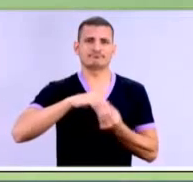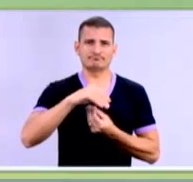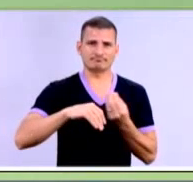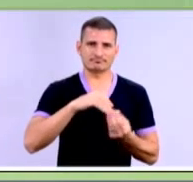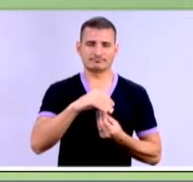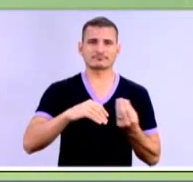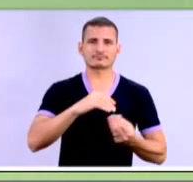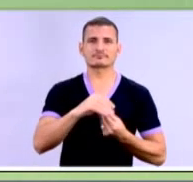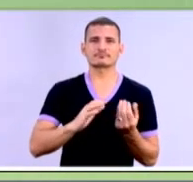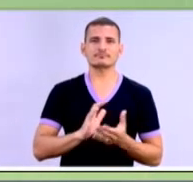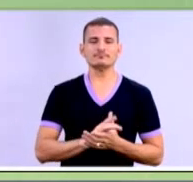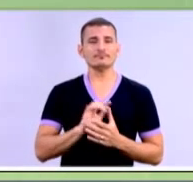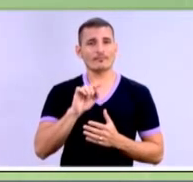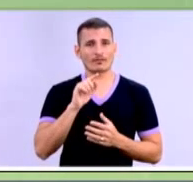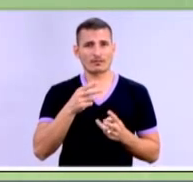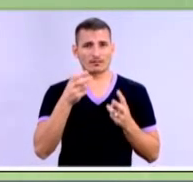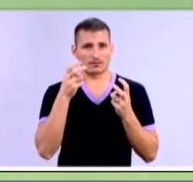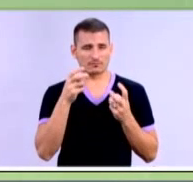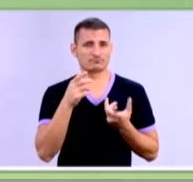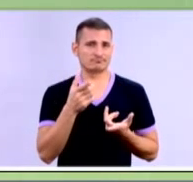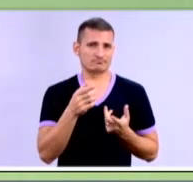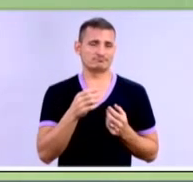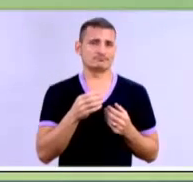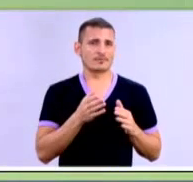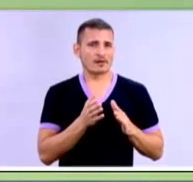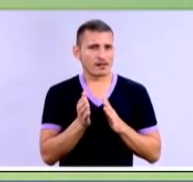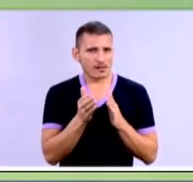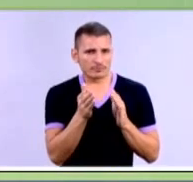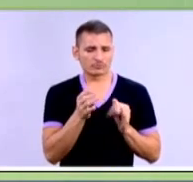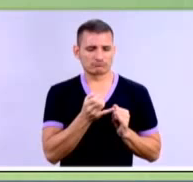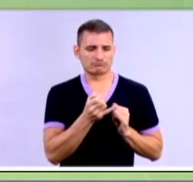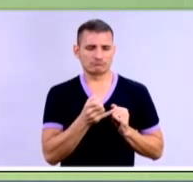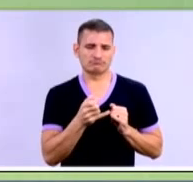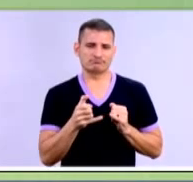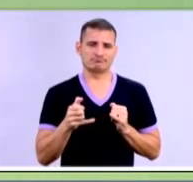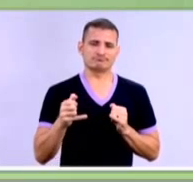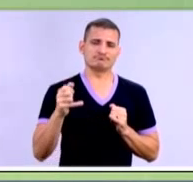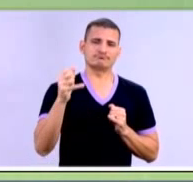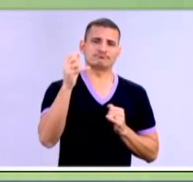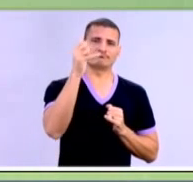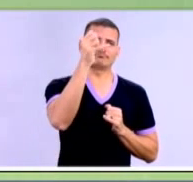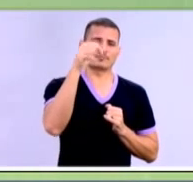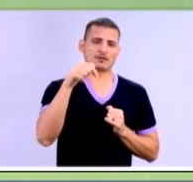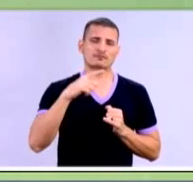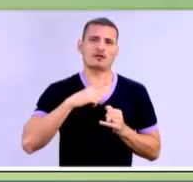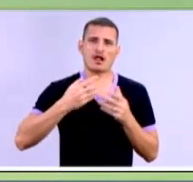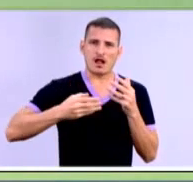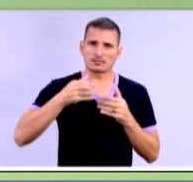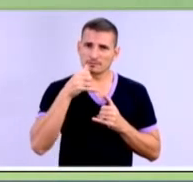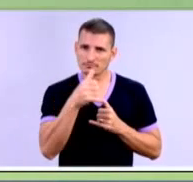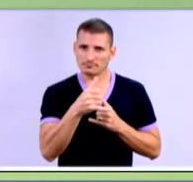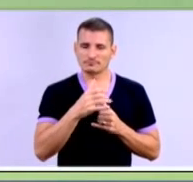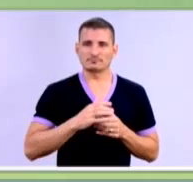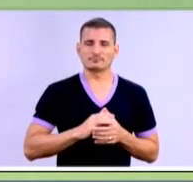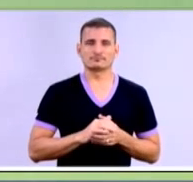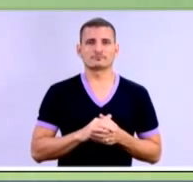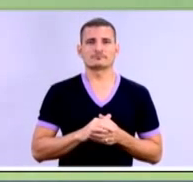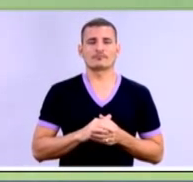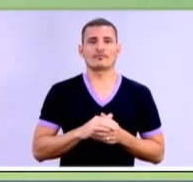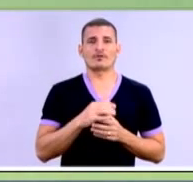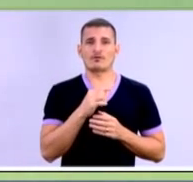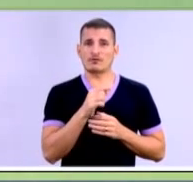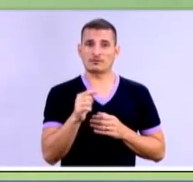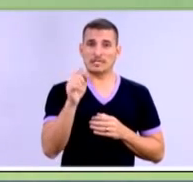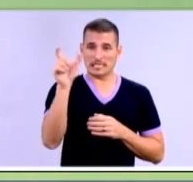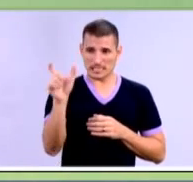que os cabos, eles precisam passar por um caminho aí que tem interferência eletromagnética. E falou que os clientes do 10º